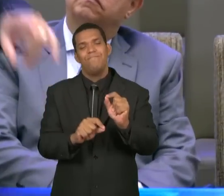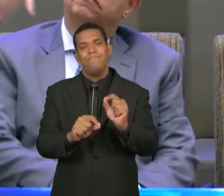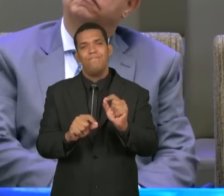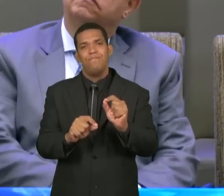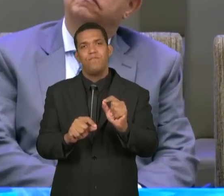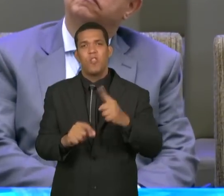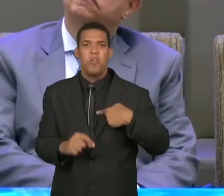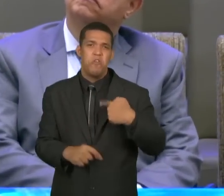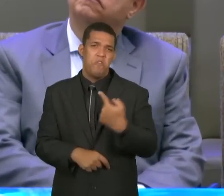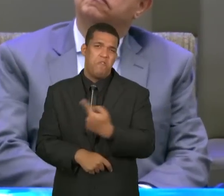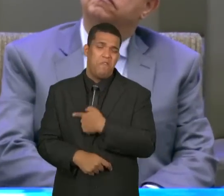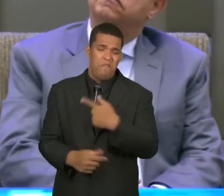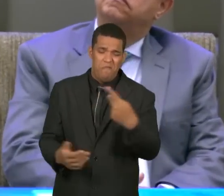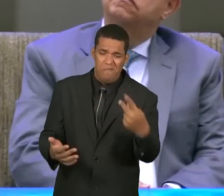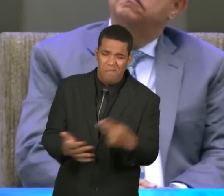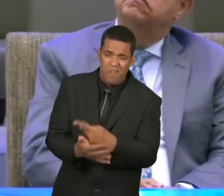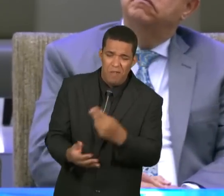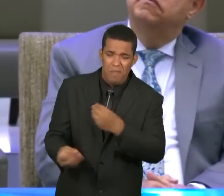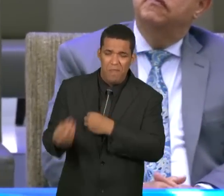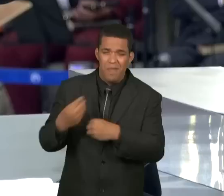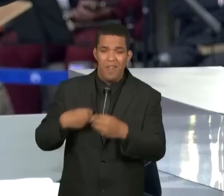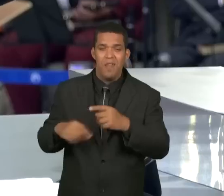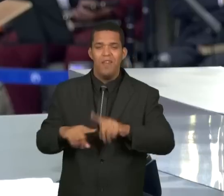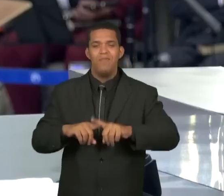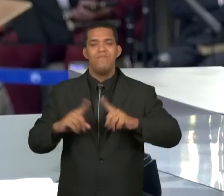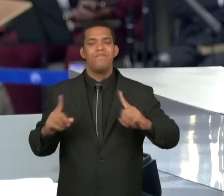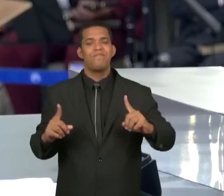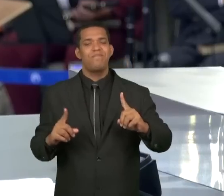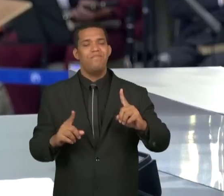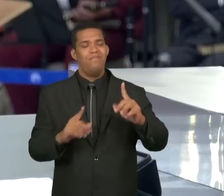ele não desiste de te amar